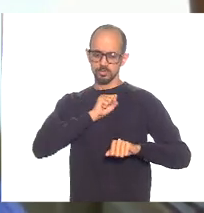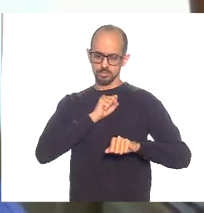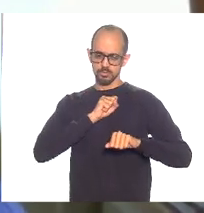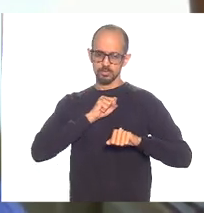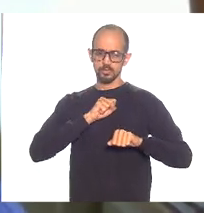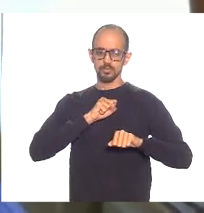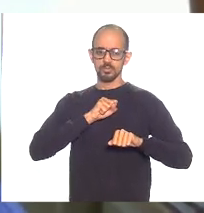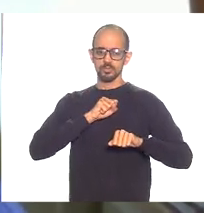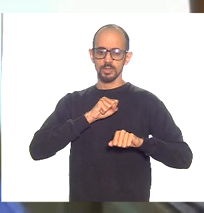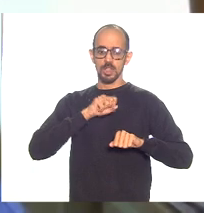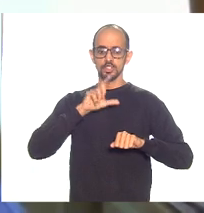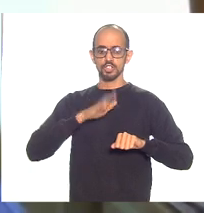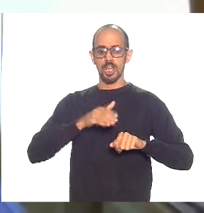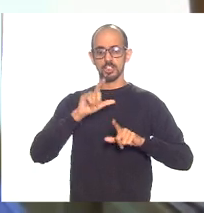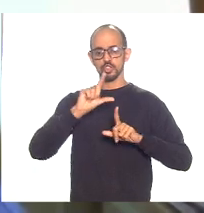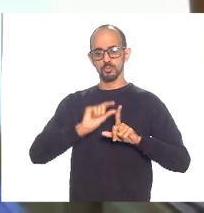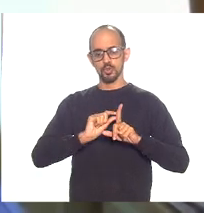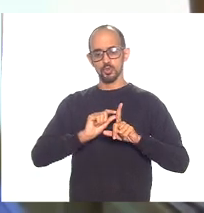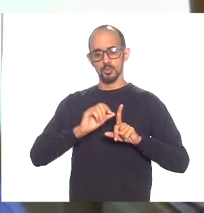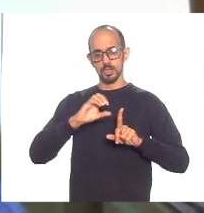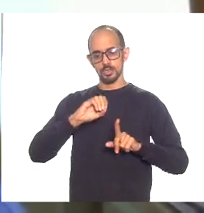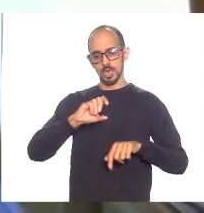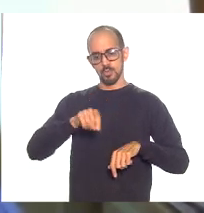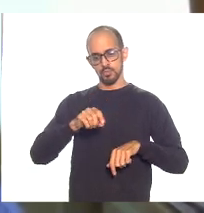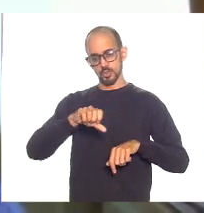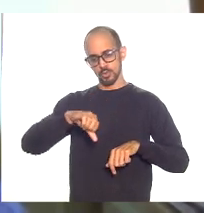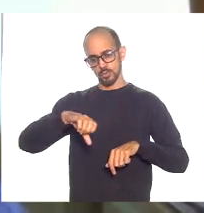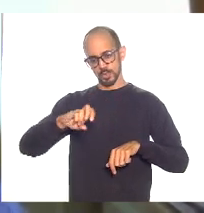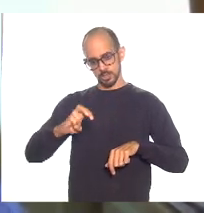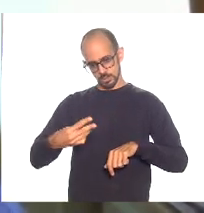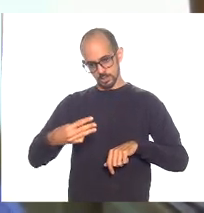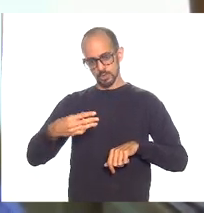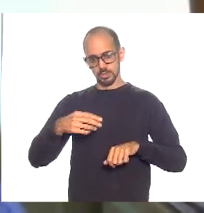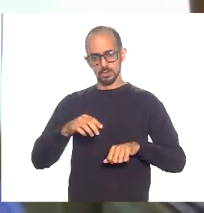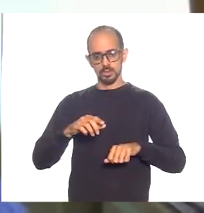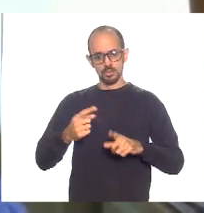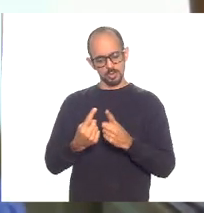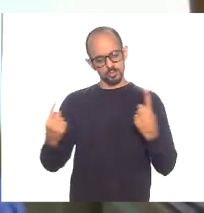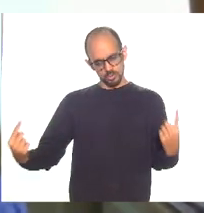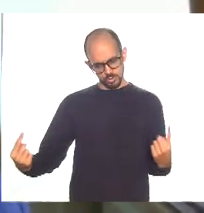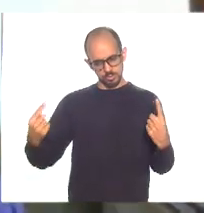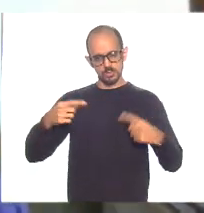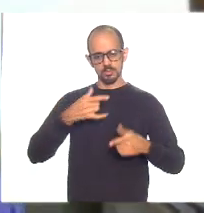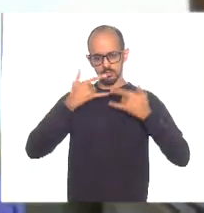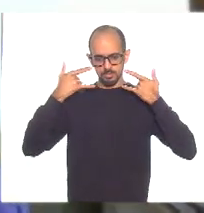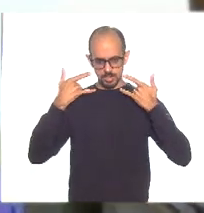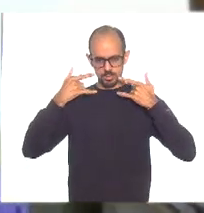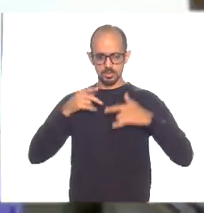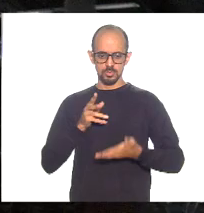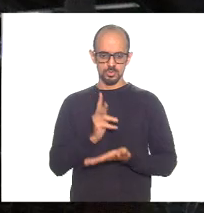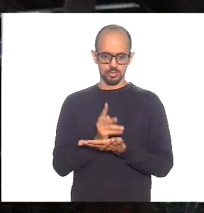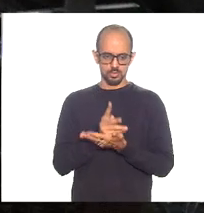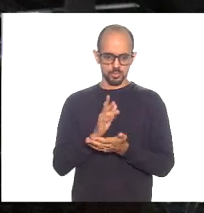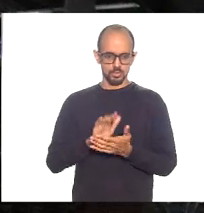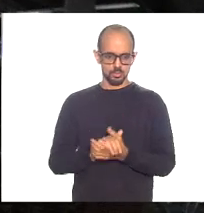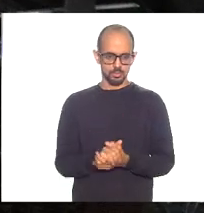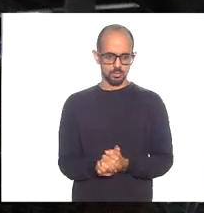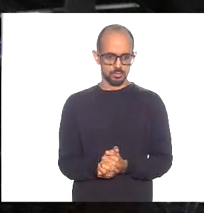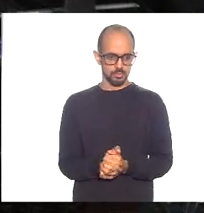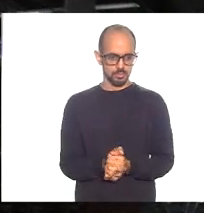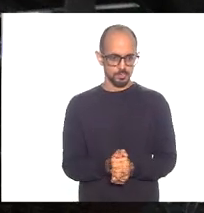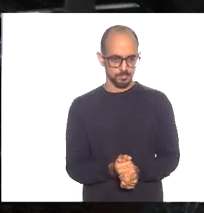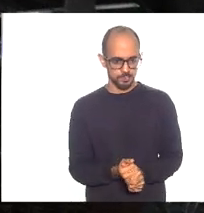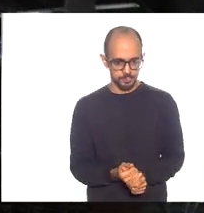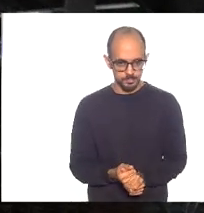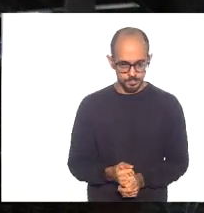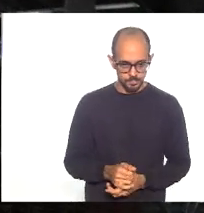para 0,93. Isto é, mantendo distanciamento, máscara, okay. tudo aquilo. Continua a mesma coisa, deputado. Há uma questão de